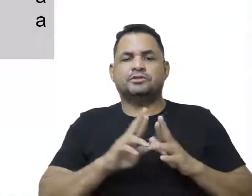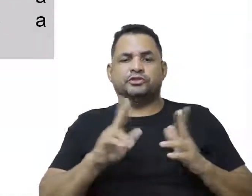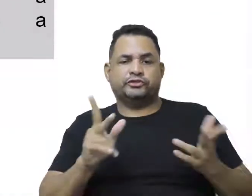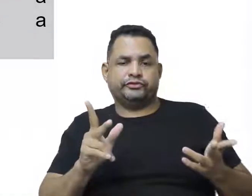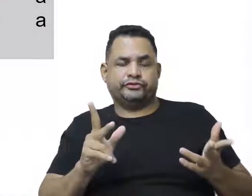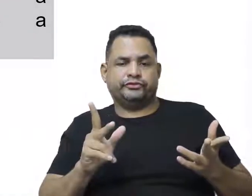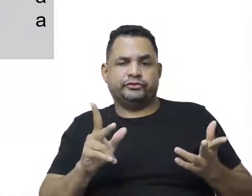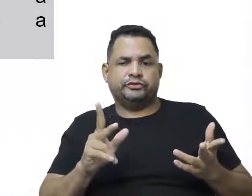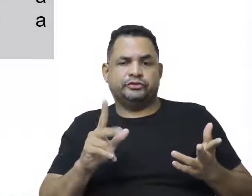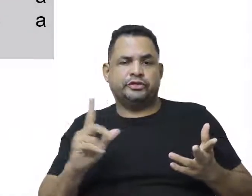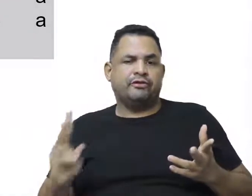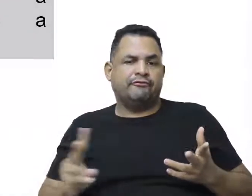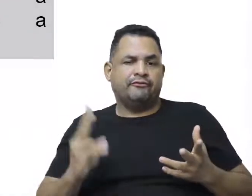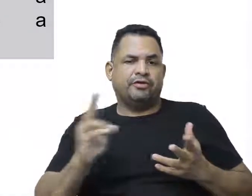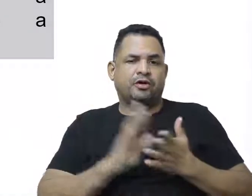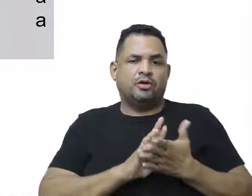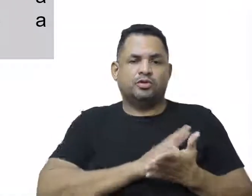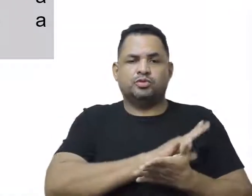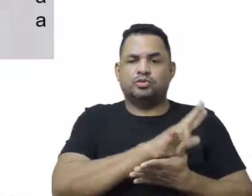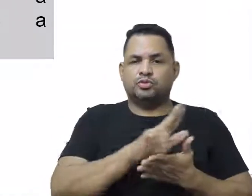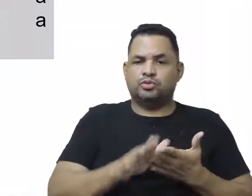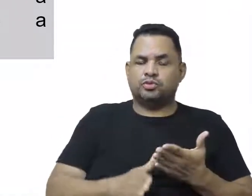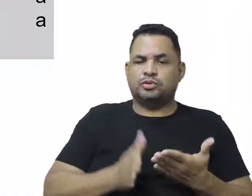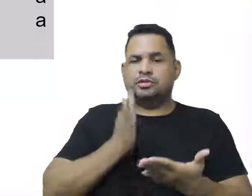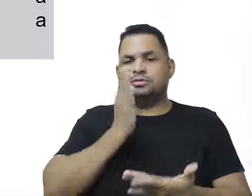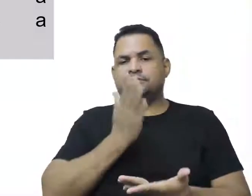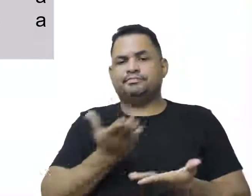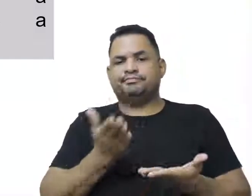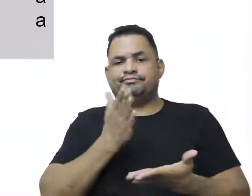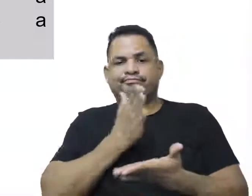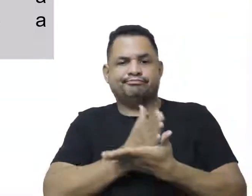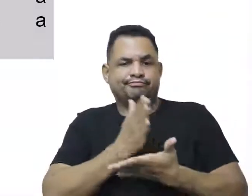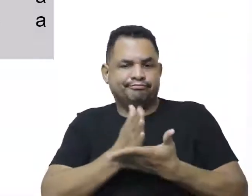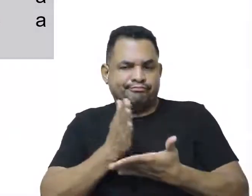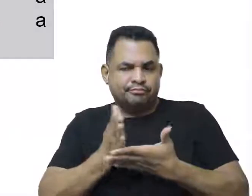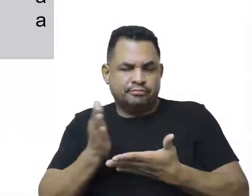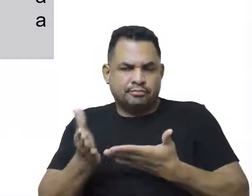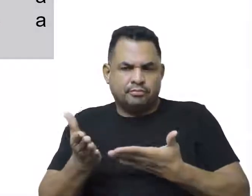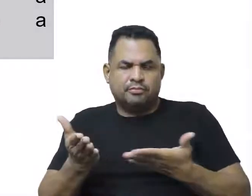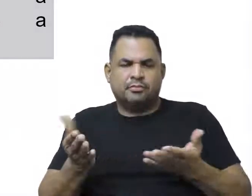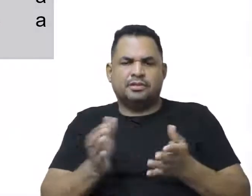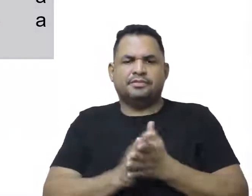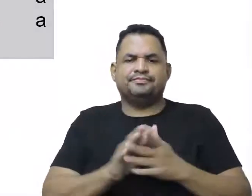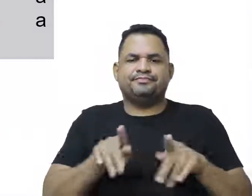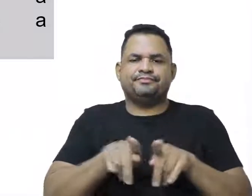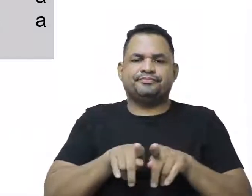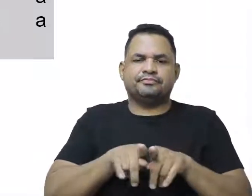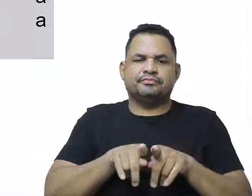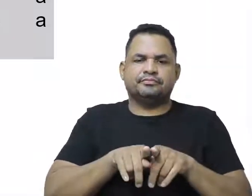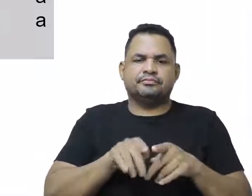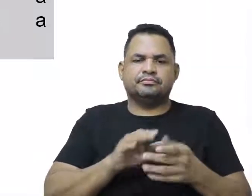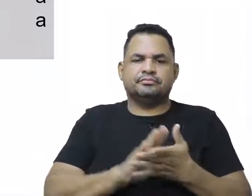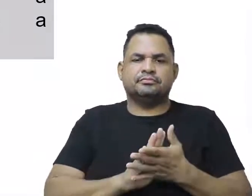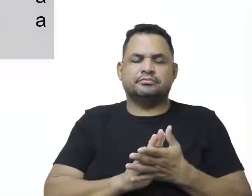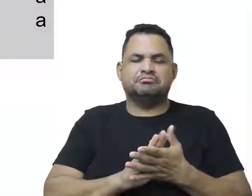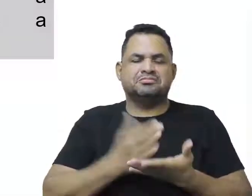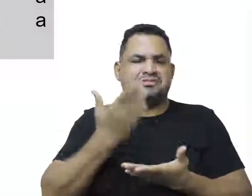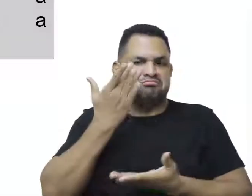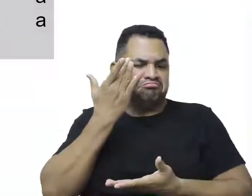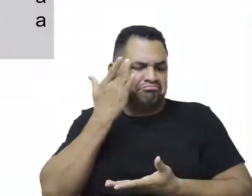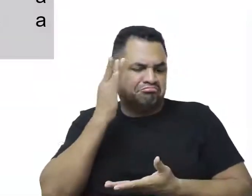diferença a diversidade a fragmentação EA indeterminação